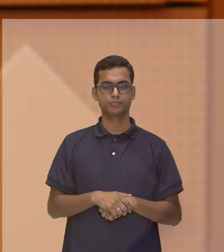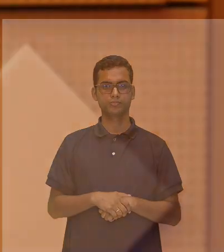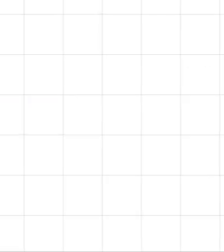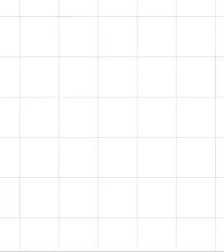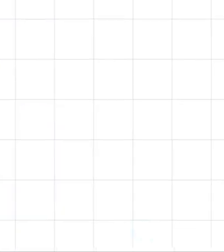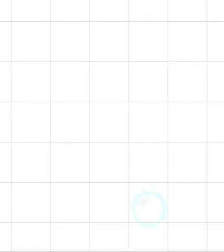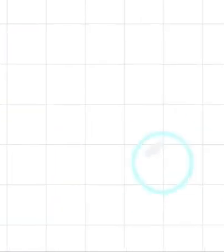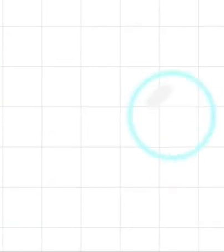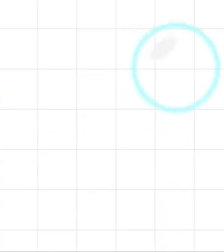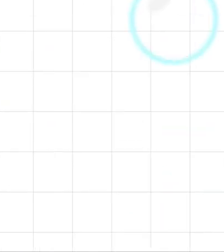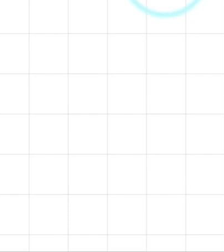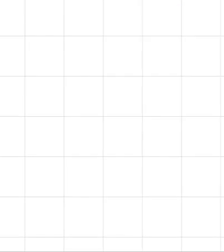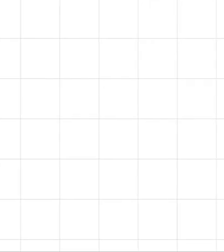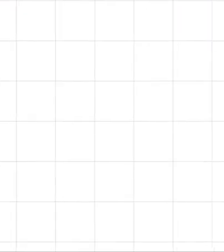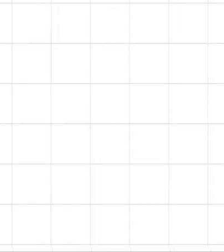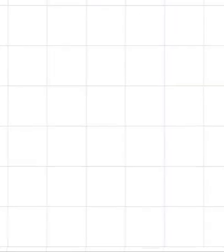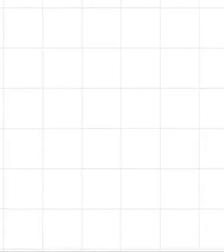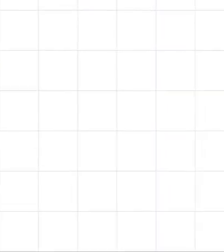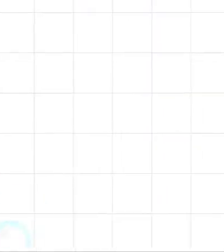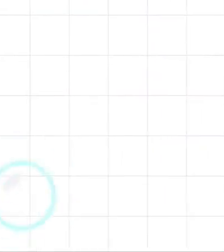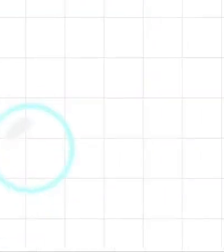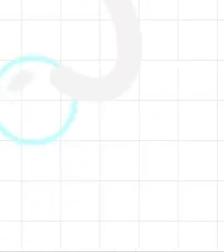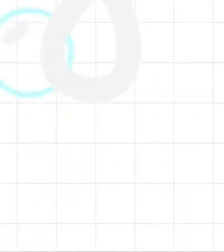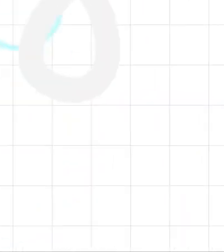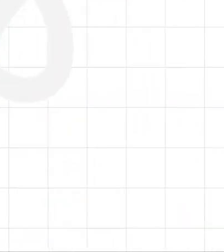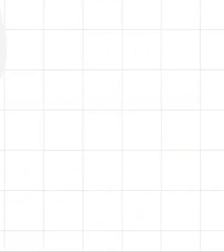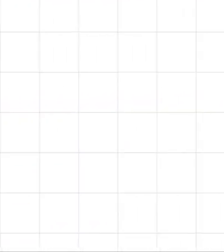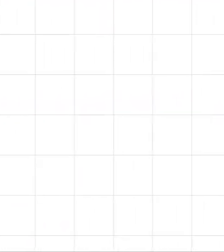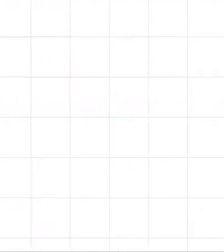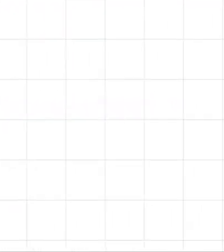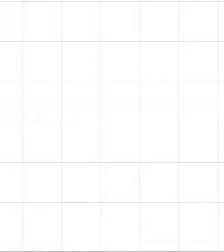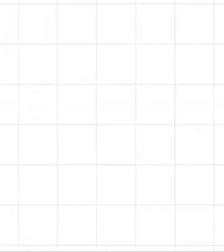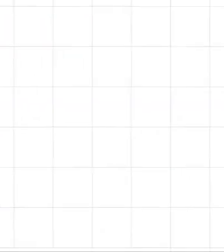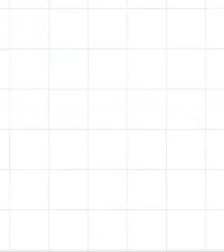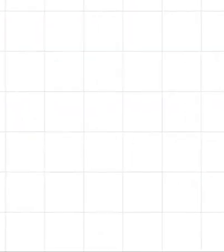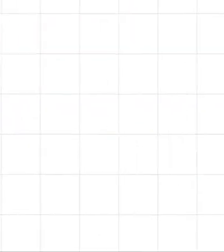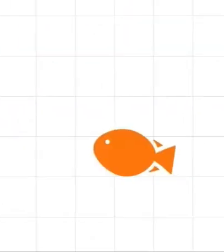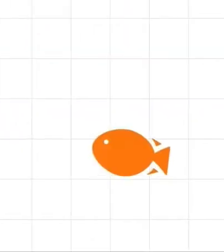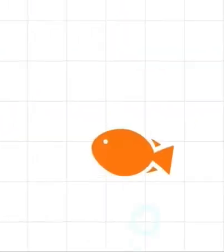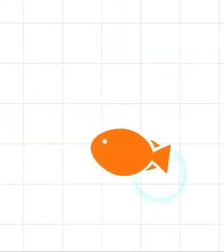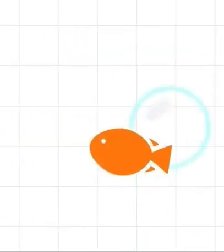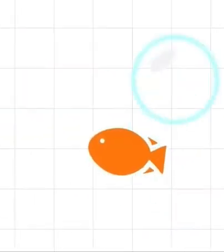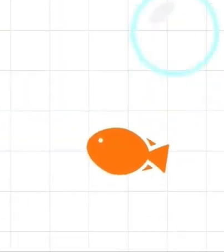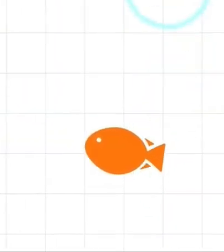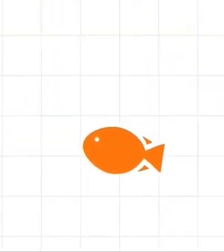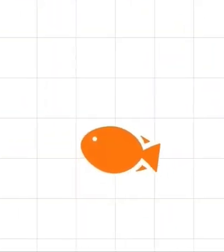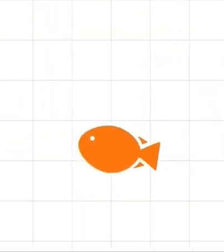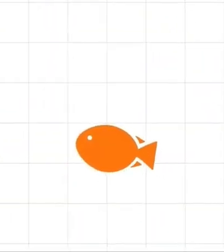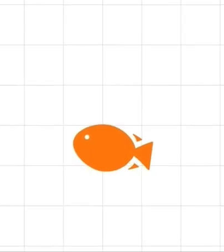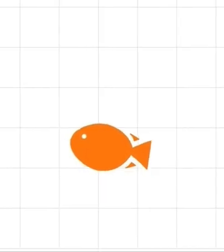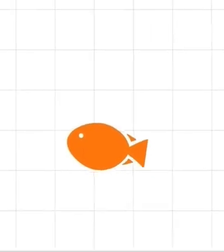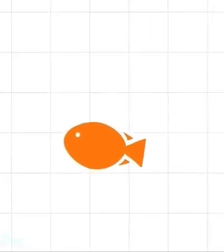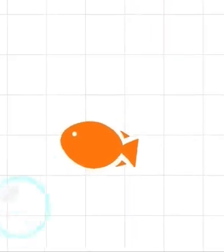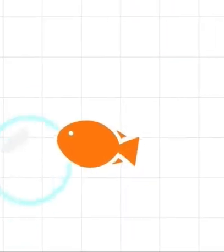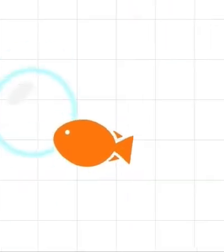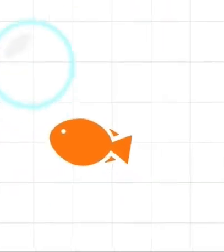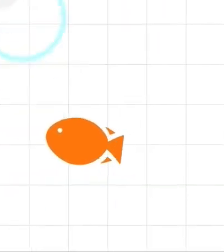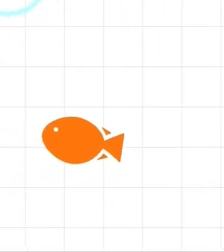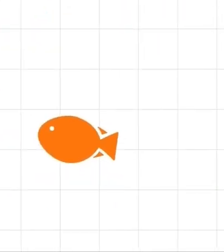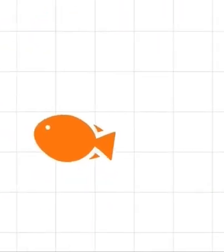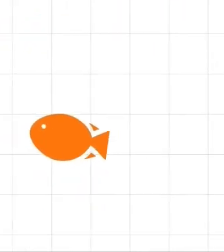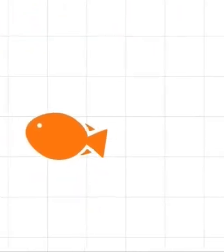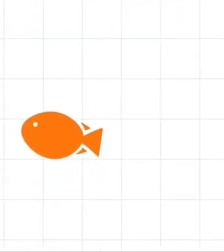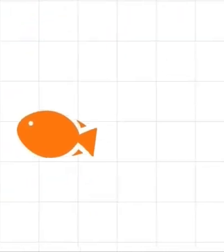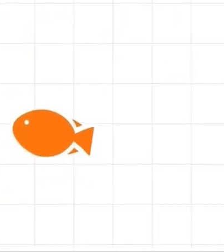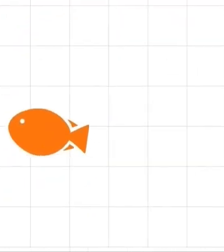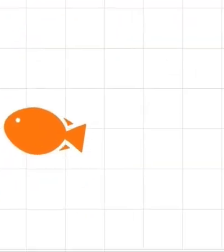foram da Ásia para a Europa ratos que estavam infectados com a peste negra. Então, a pulga